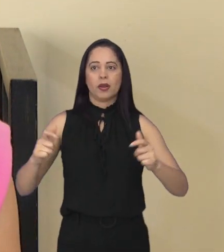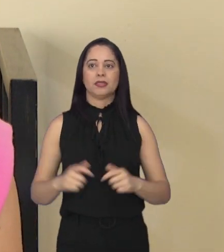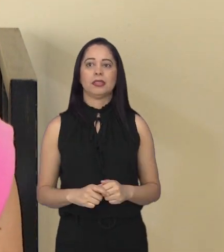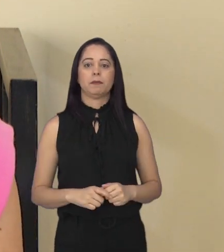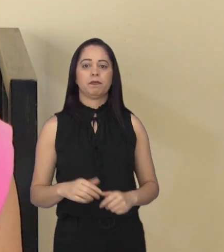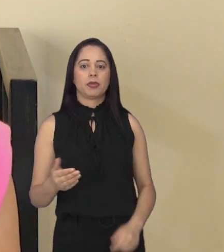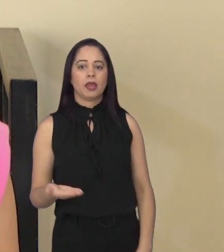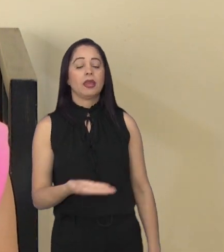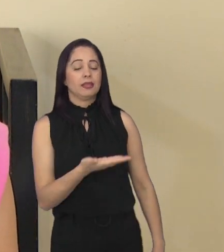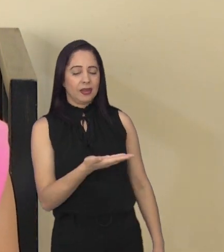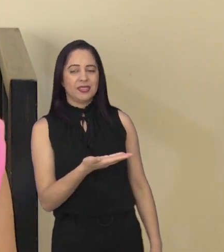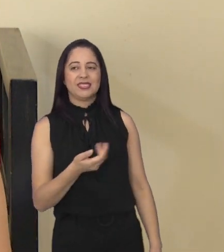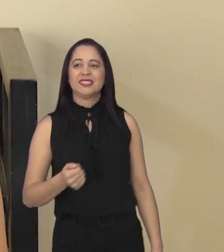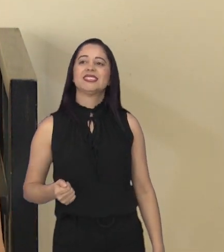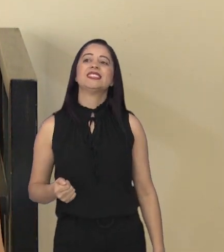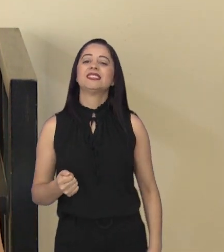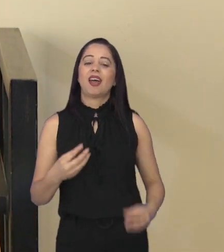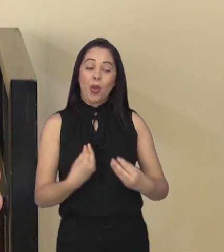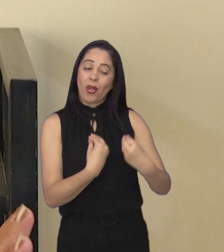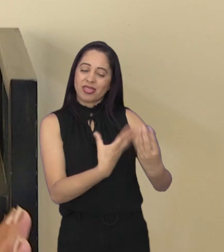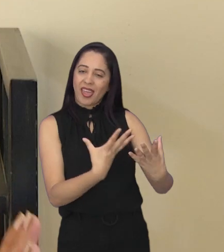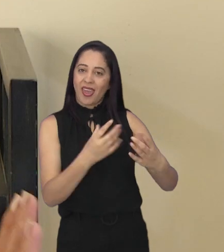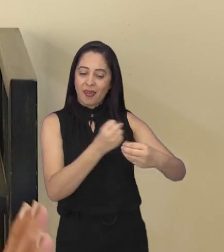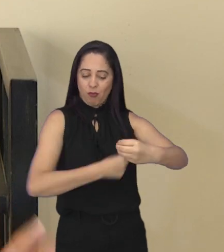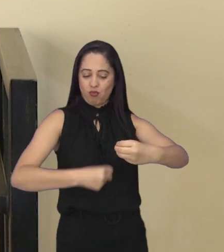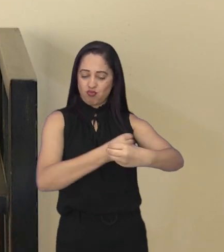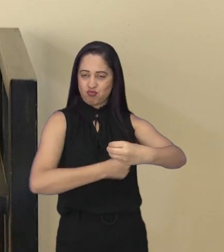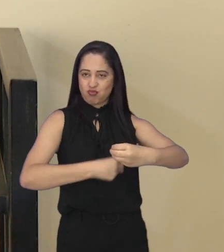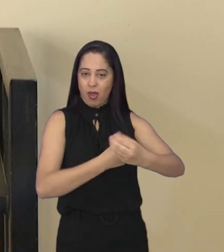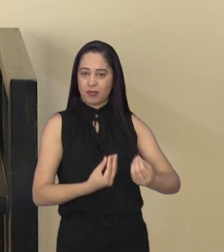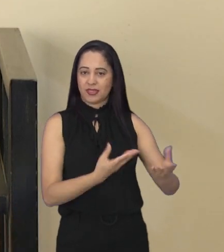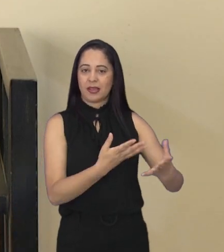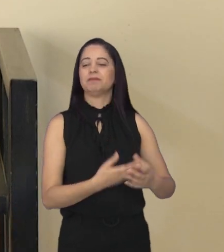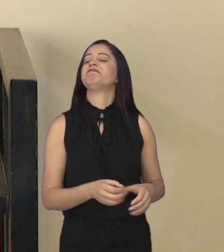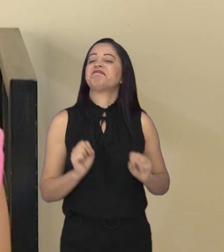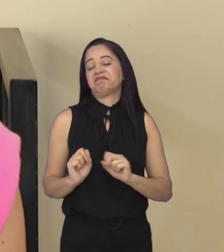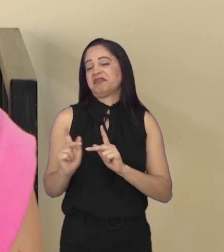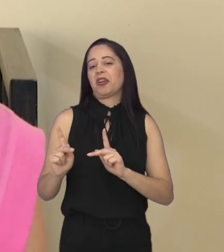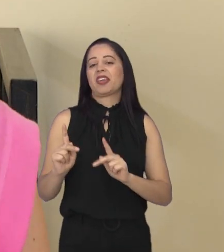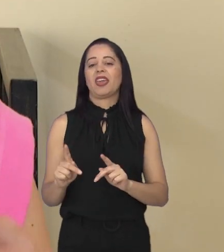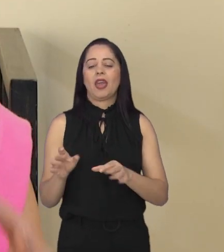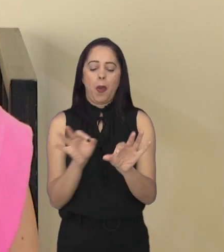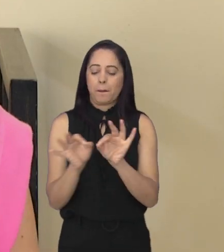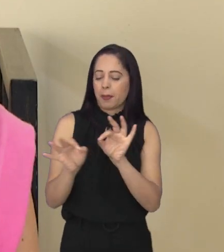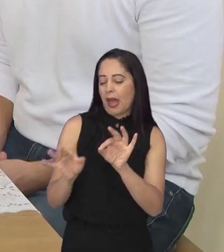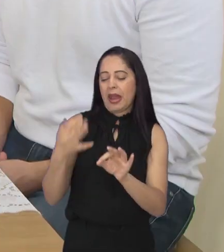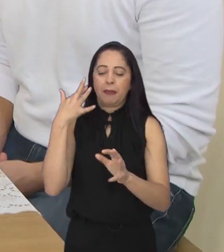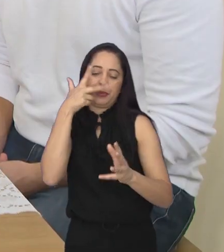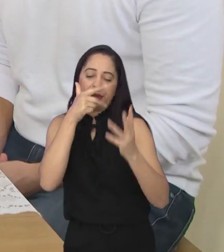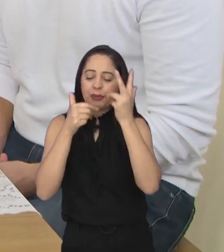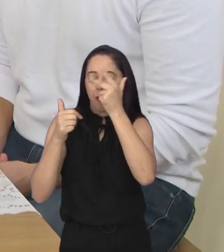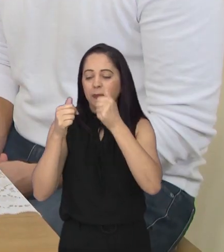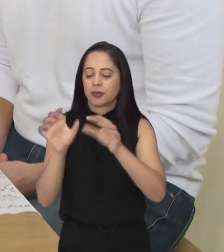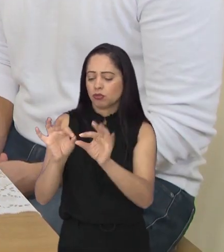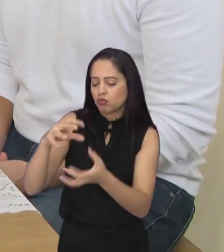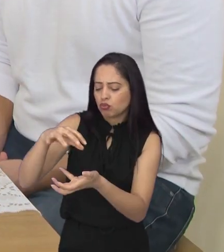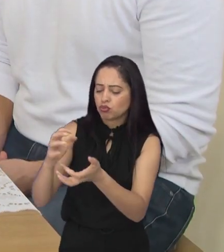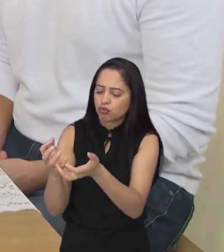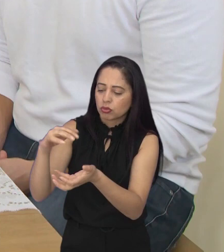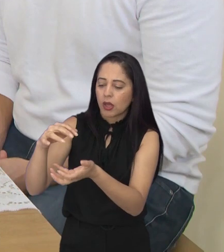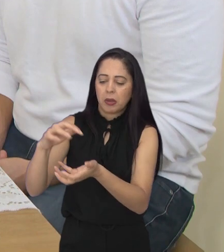assim, a primeira pessoa que a gente pode recorrer, então vamos dar essa geleia pra vizinha. E tá, enfeitou a geleia, tudo, ficou